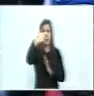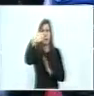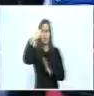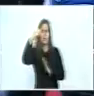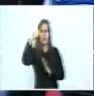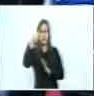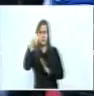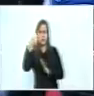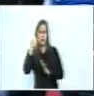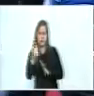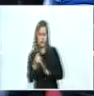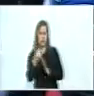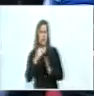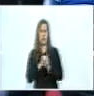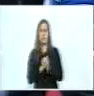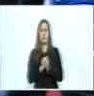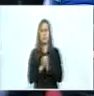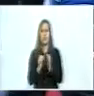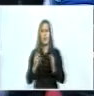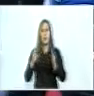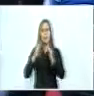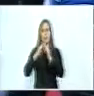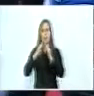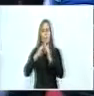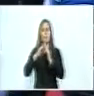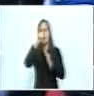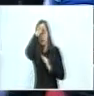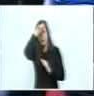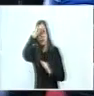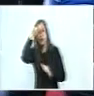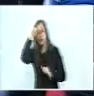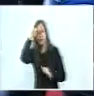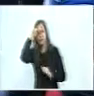750/2016, Gabinete Prefeitura Municipal de Viçosa.